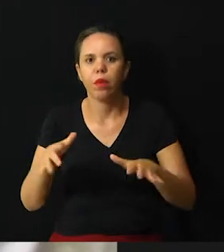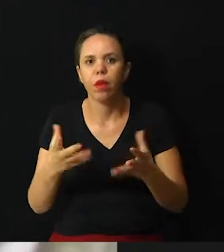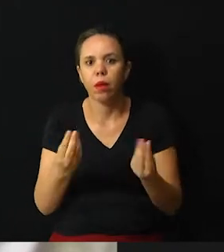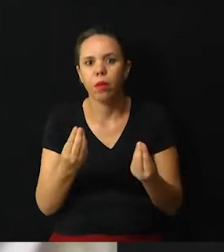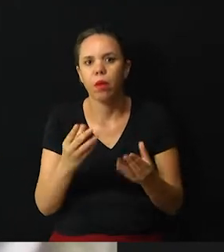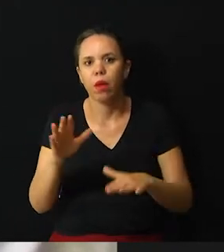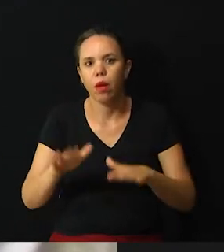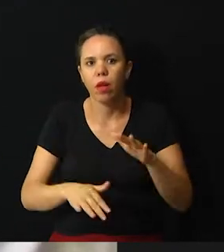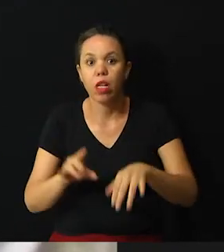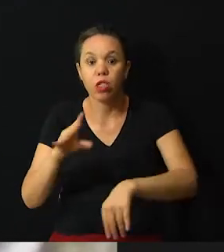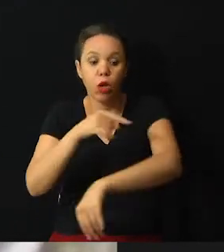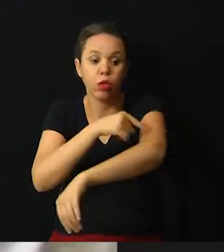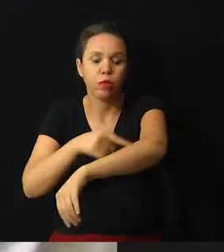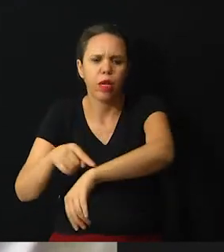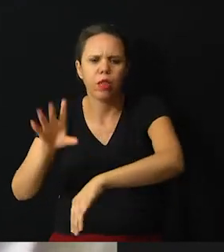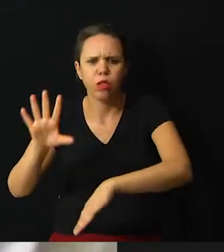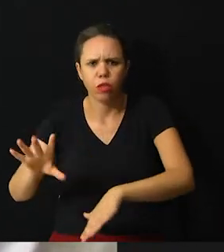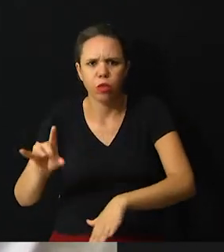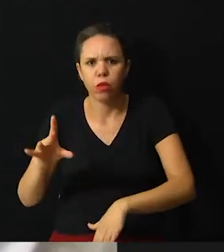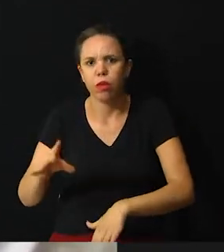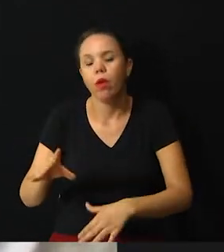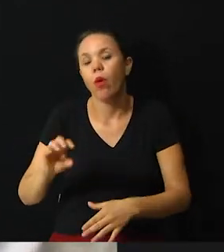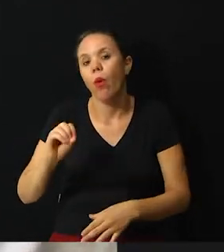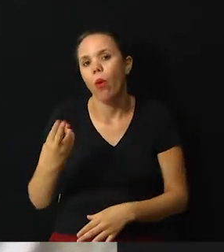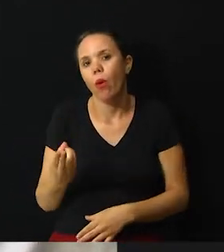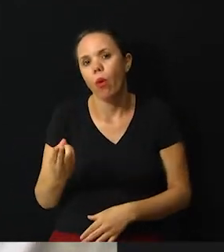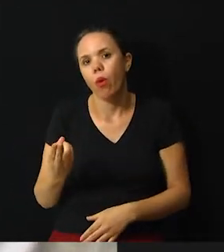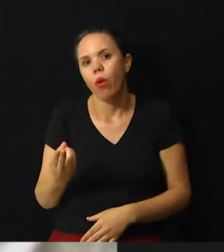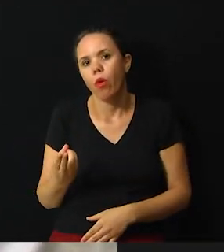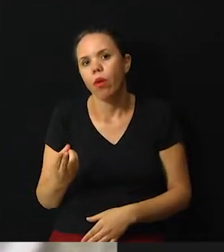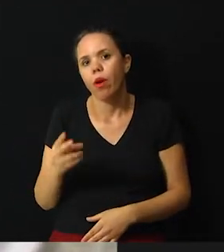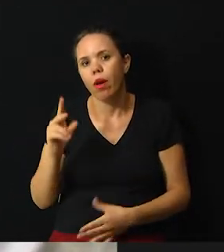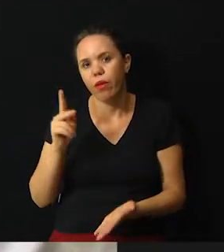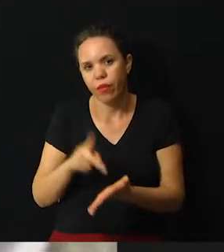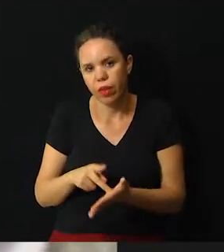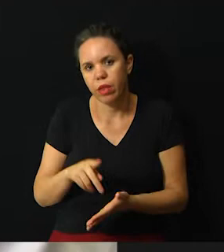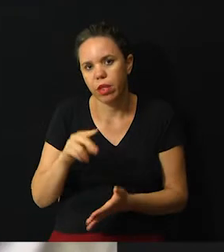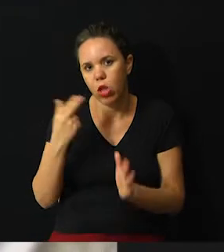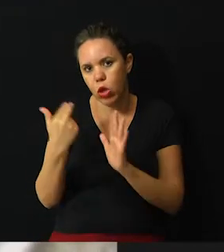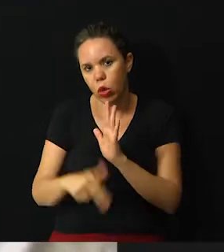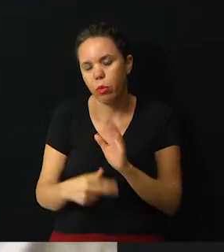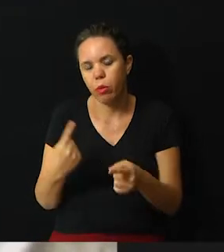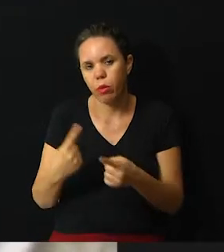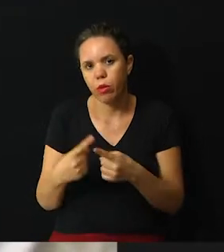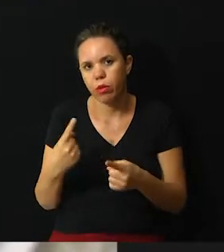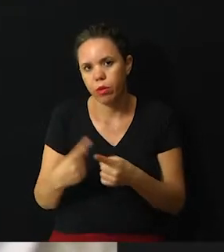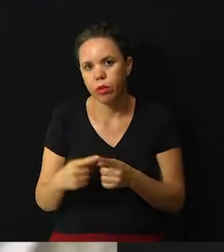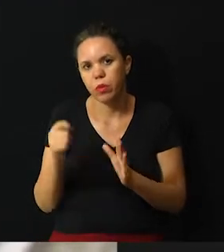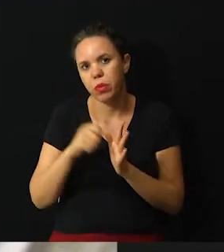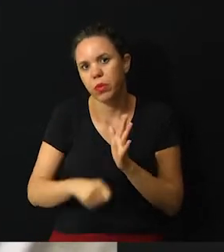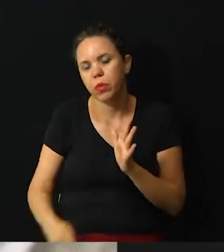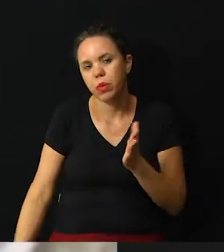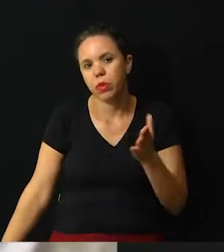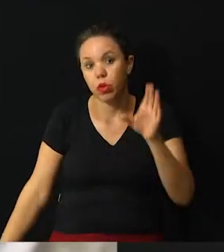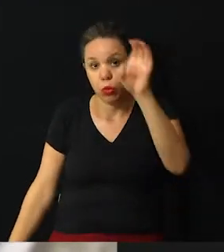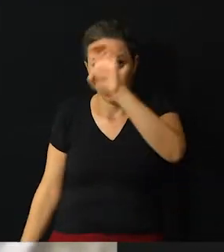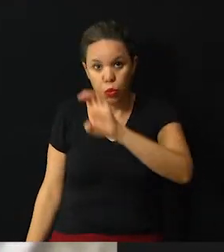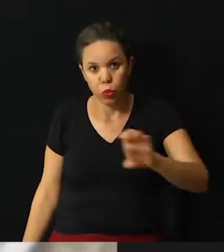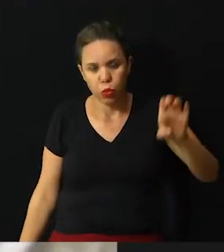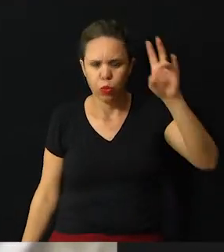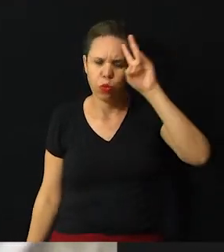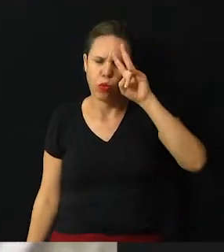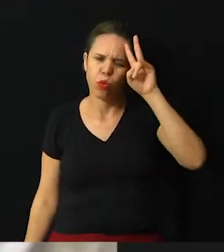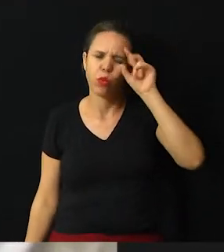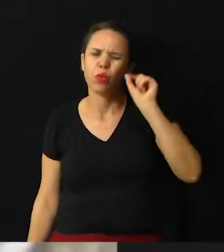temos lúpus que é só de pele, existe o lúpus só cutâneo. O lúpus, na verdade, tem esse nome porque ele foi descrito, né, na Europa, porque